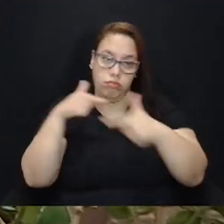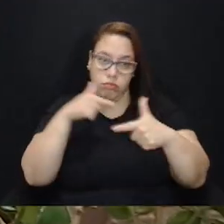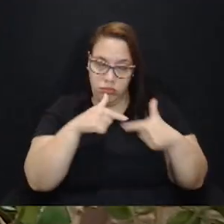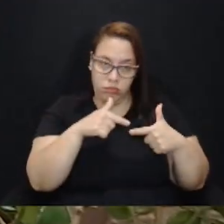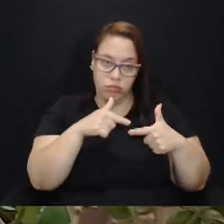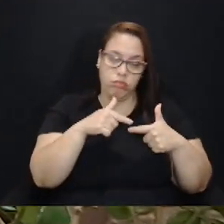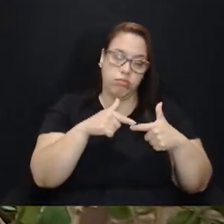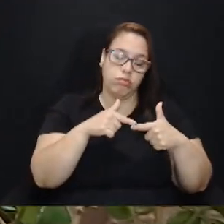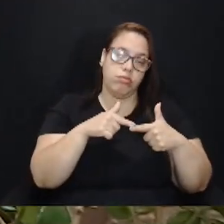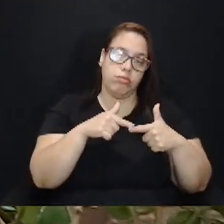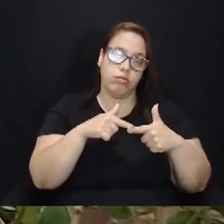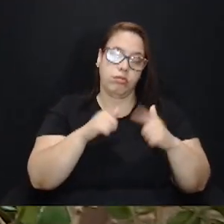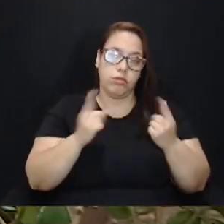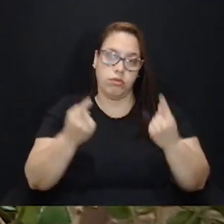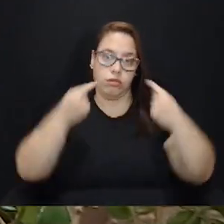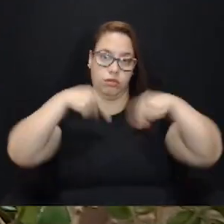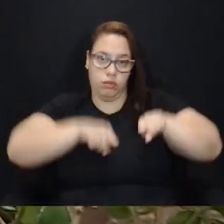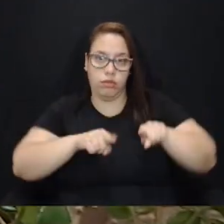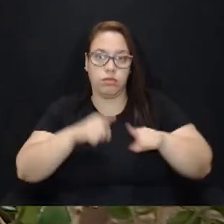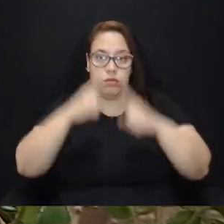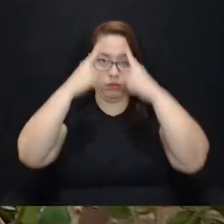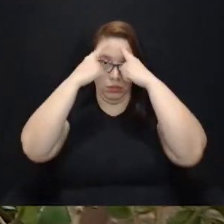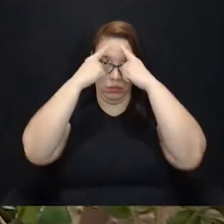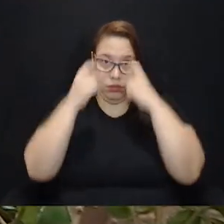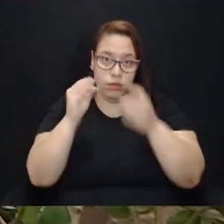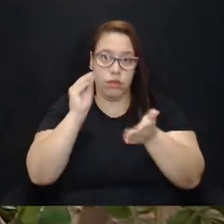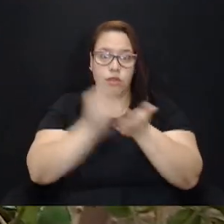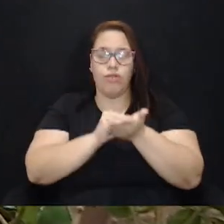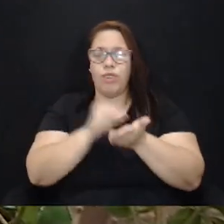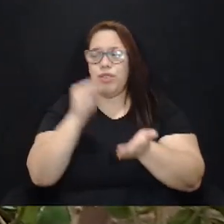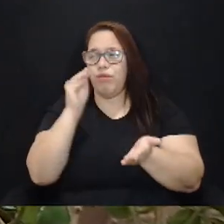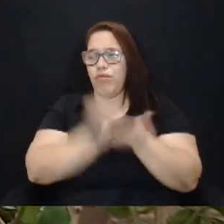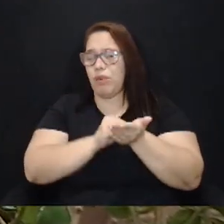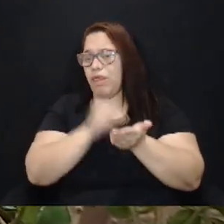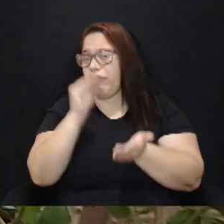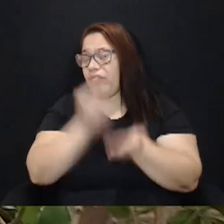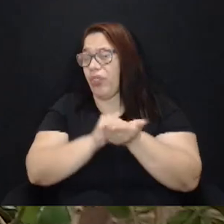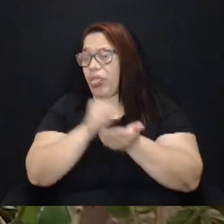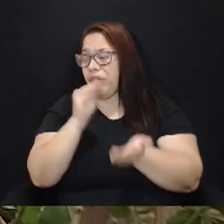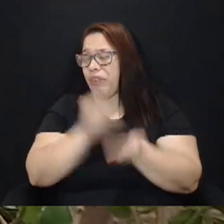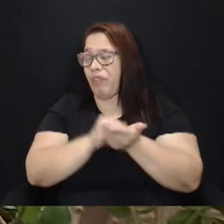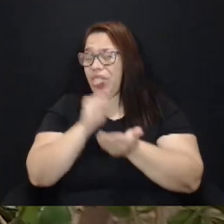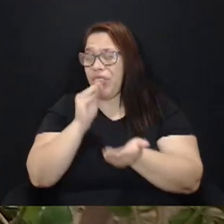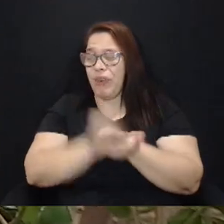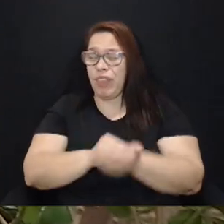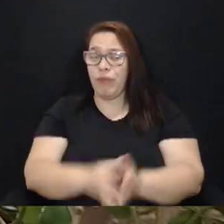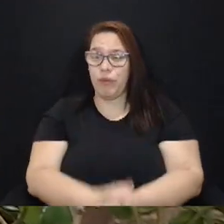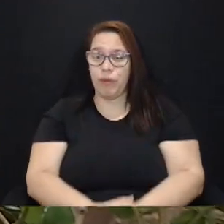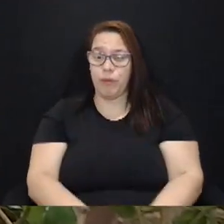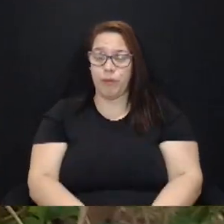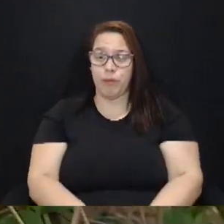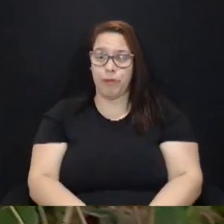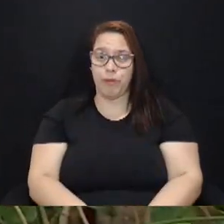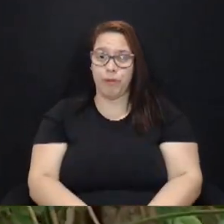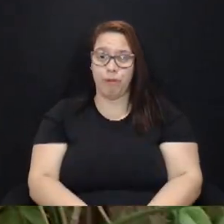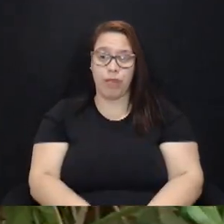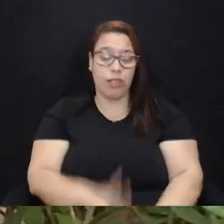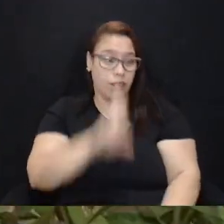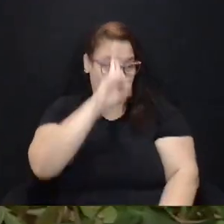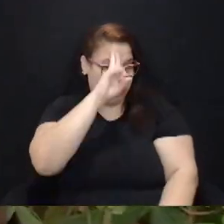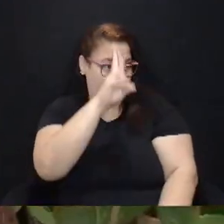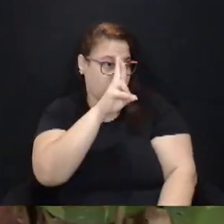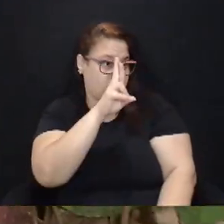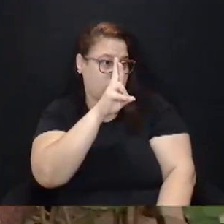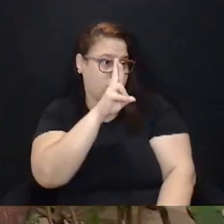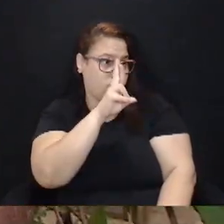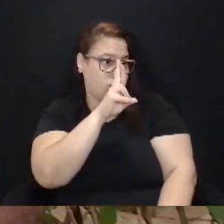de combate à violência, falta muito, muito. O senhor também citou que criaram um centro